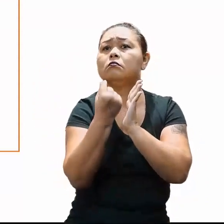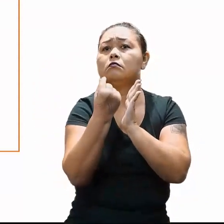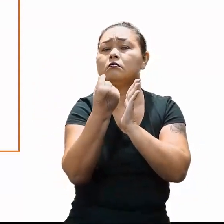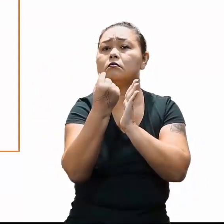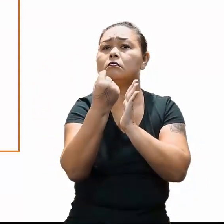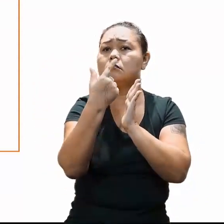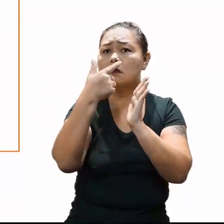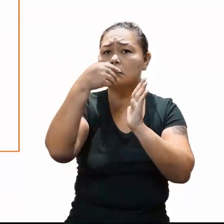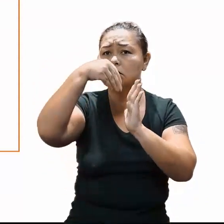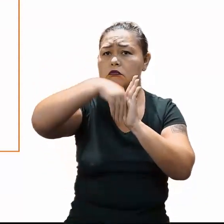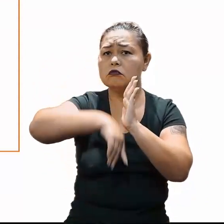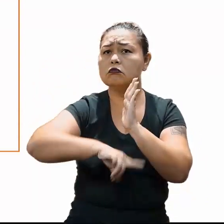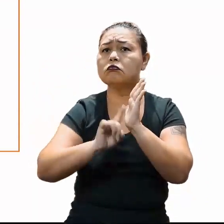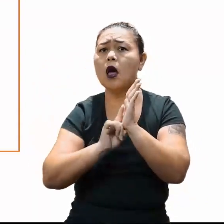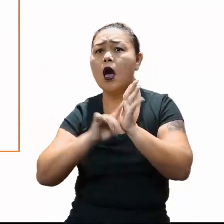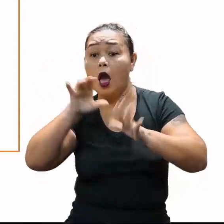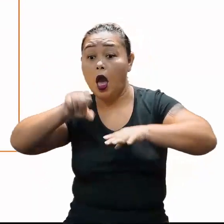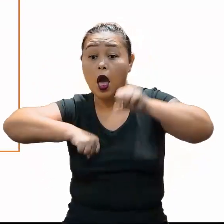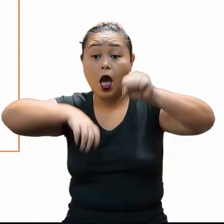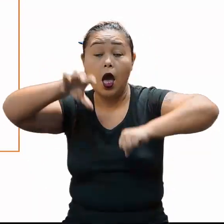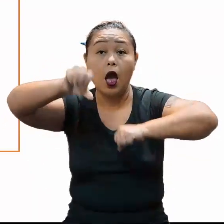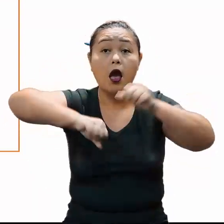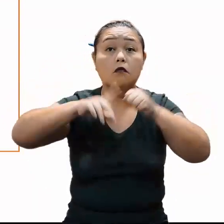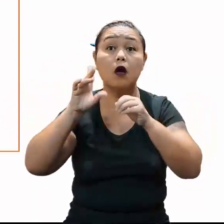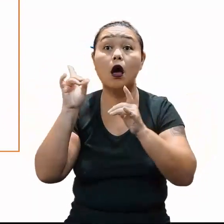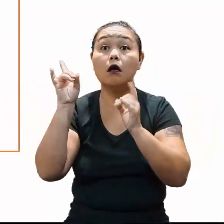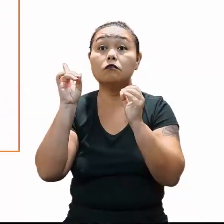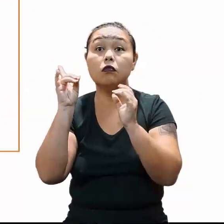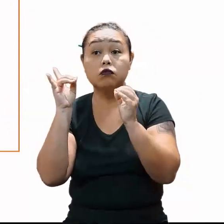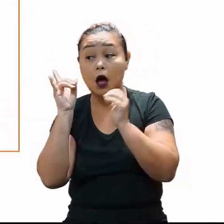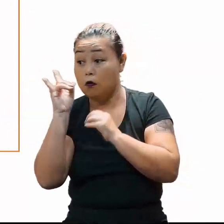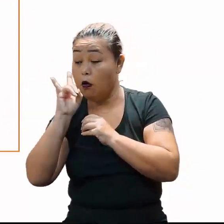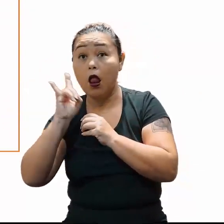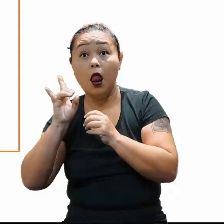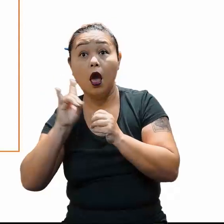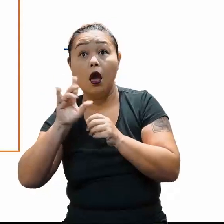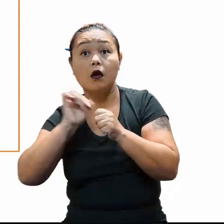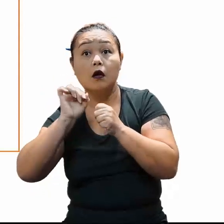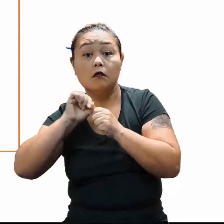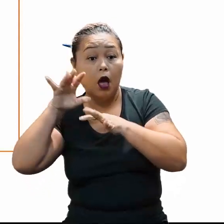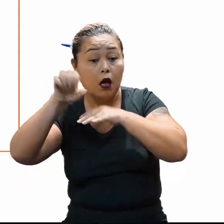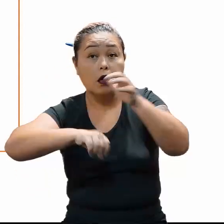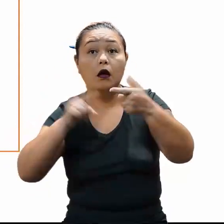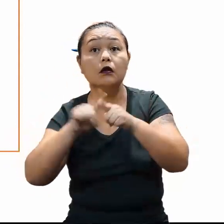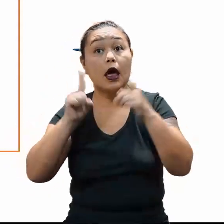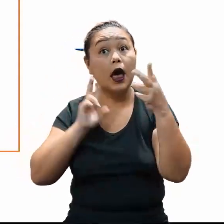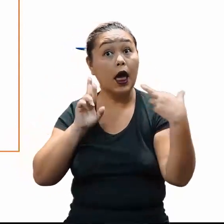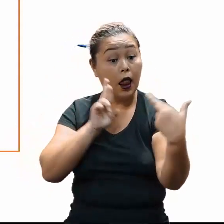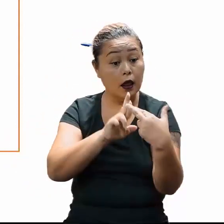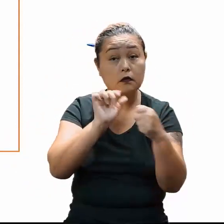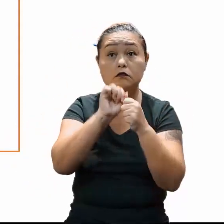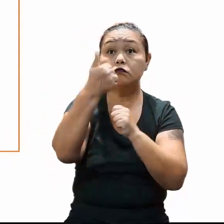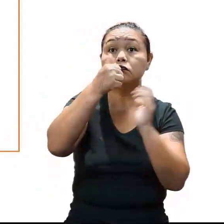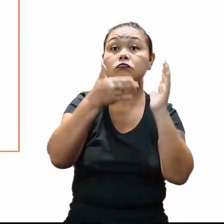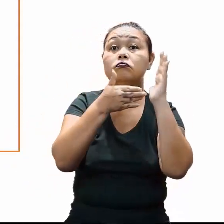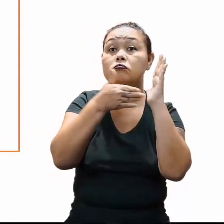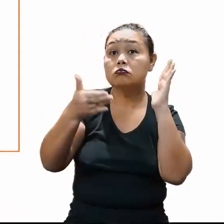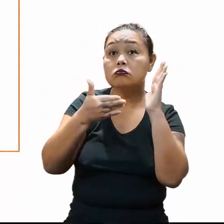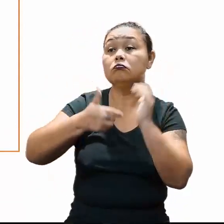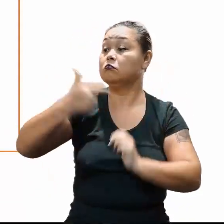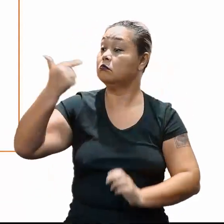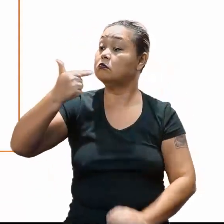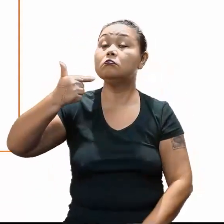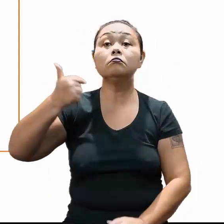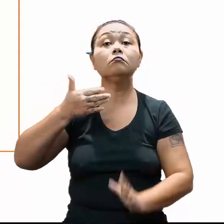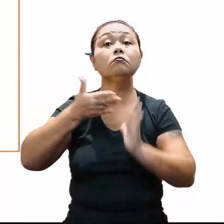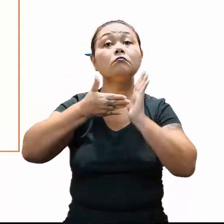Decaída dos seringais, a invasão dos seringueiros bolivianos, isso está relacionado ao primeiro ciclo da borracha. E o segundo ciclo da borracha